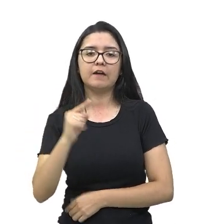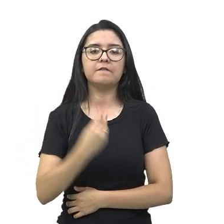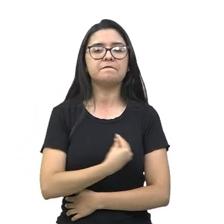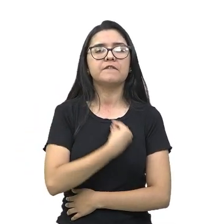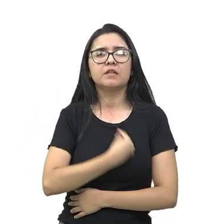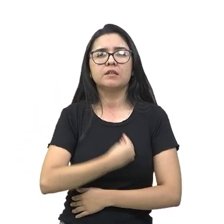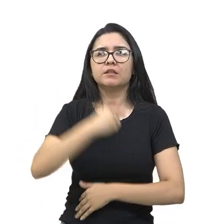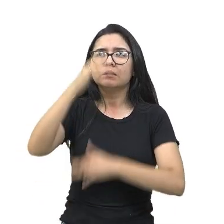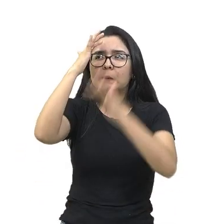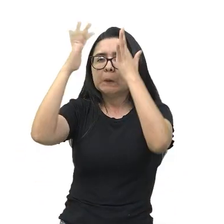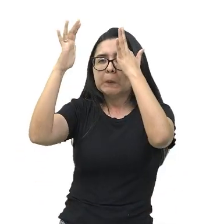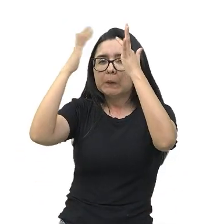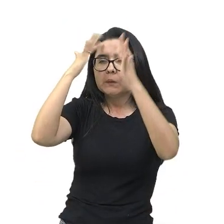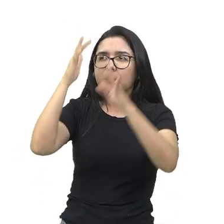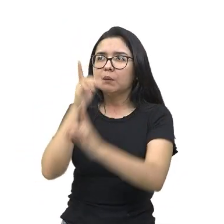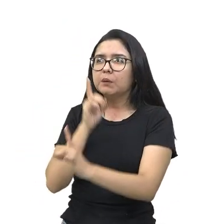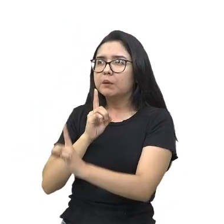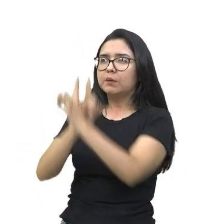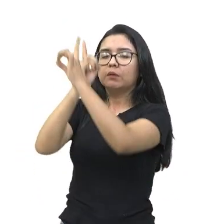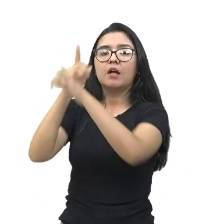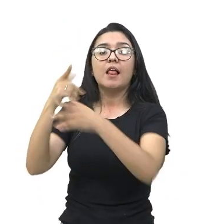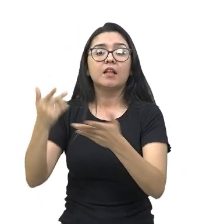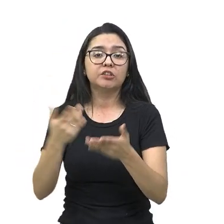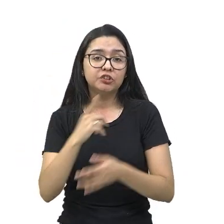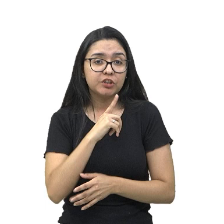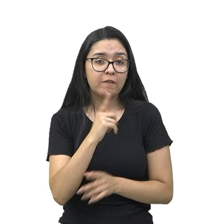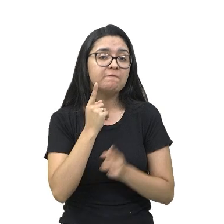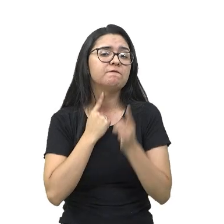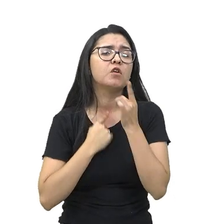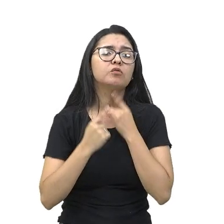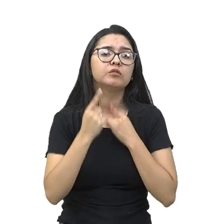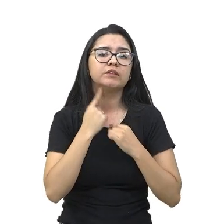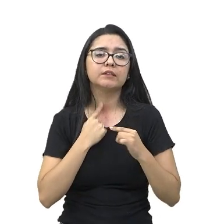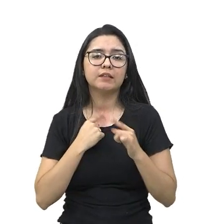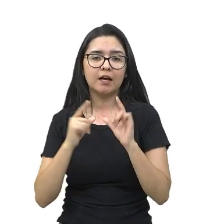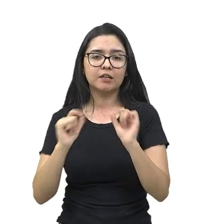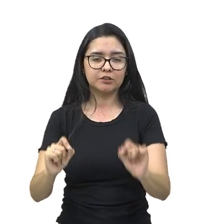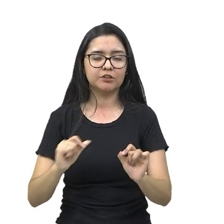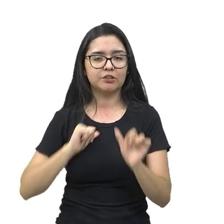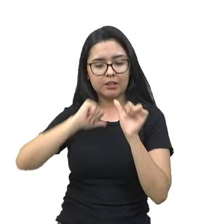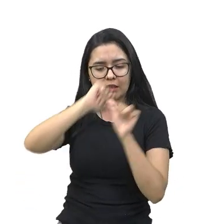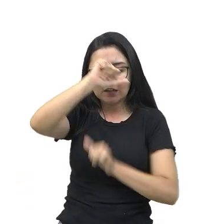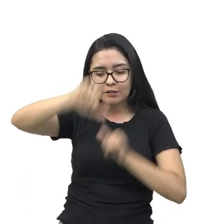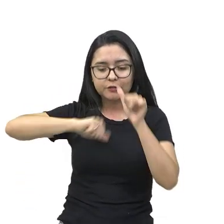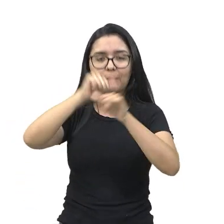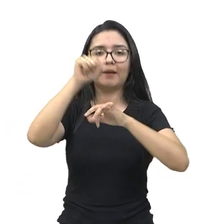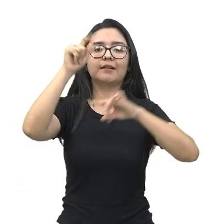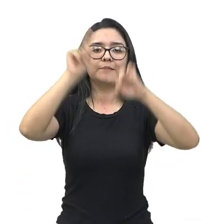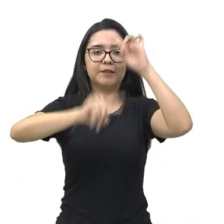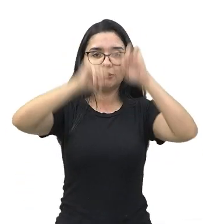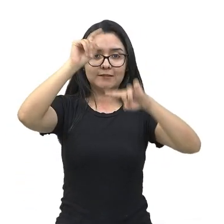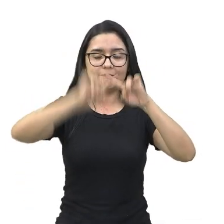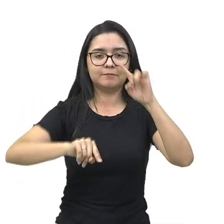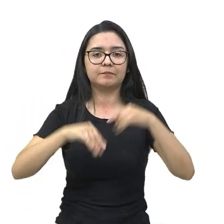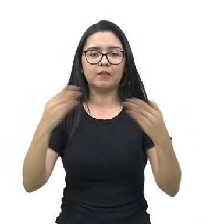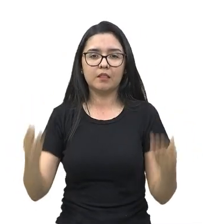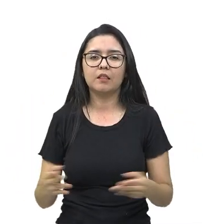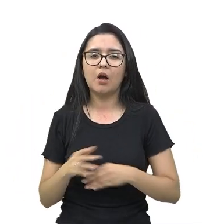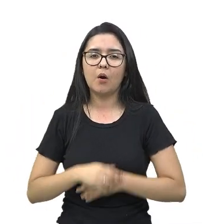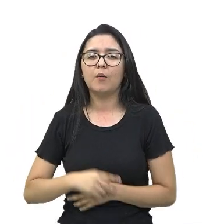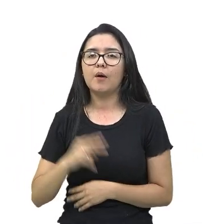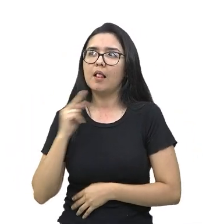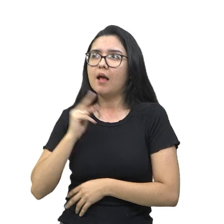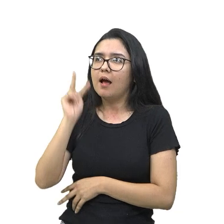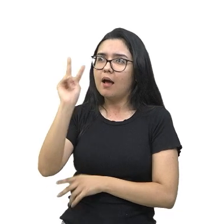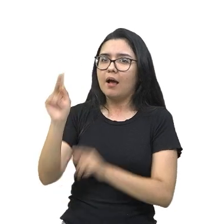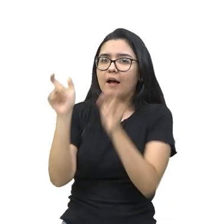esse encontro. Então ela tinha a vontade de encontrar a lua e ser transformada em uma estrela. E seus olhos